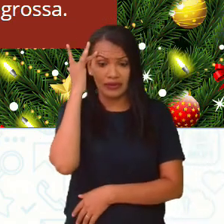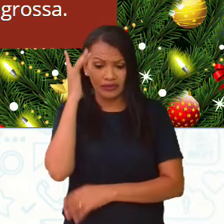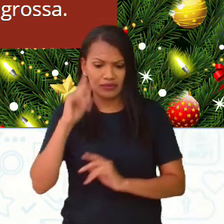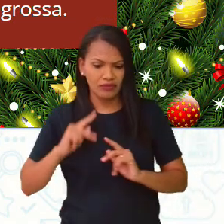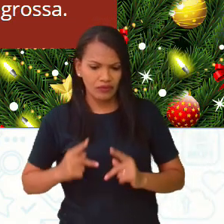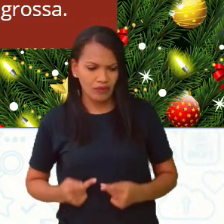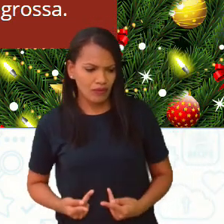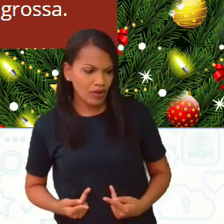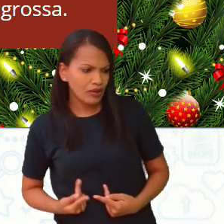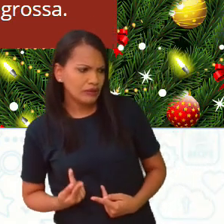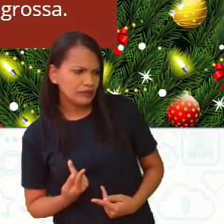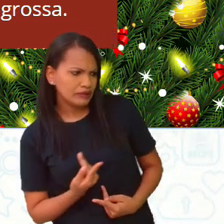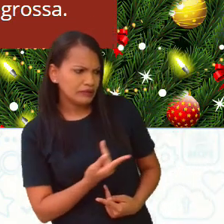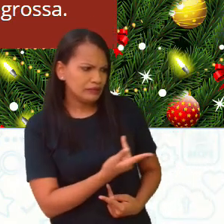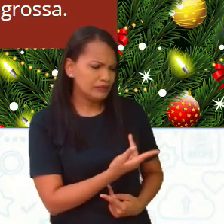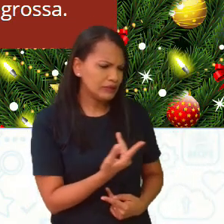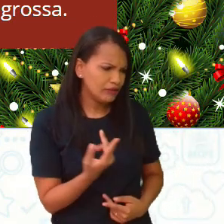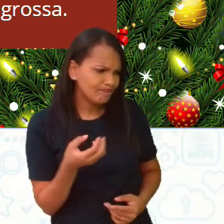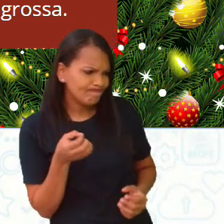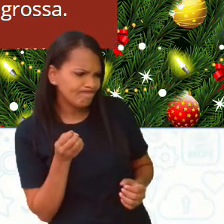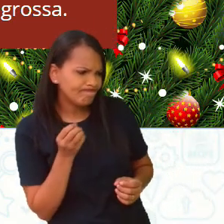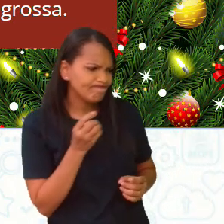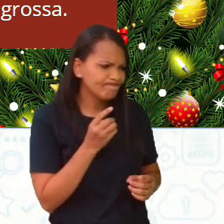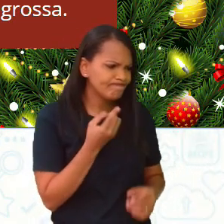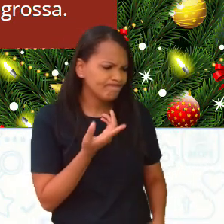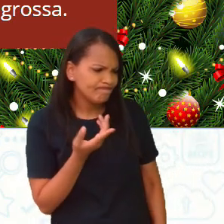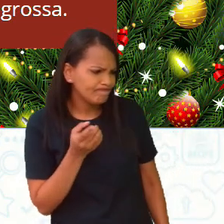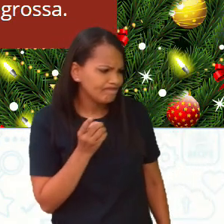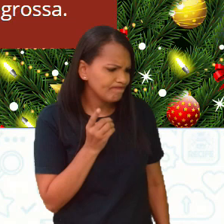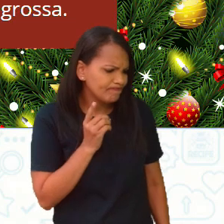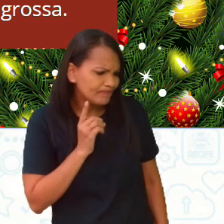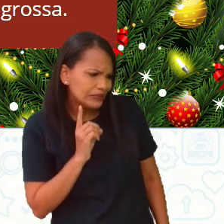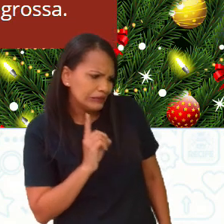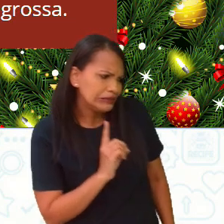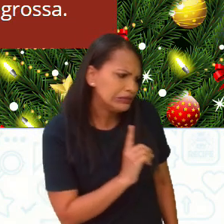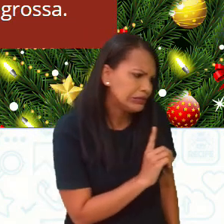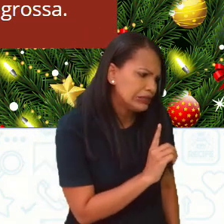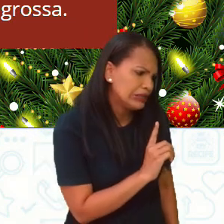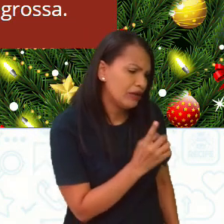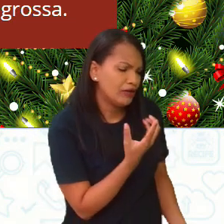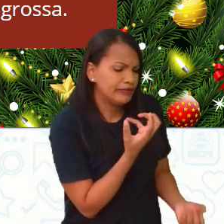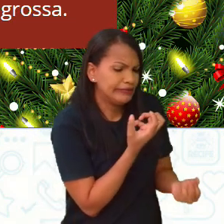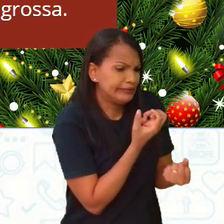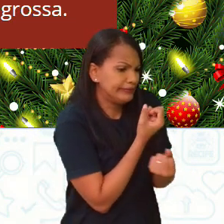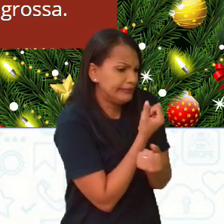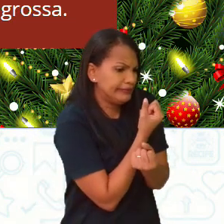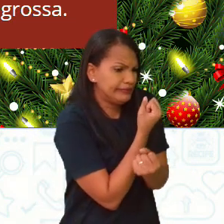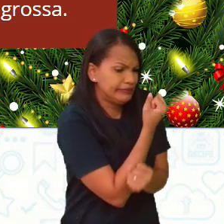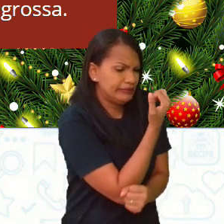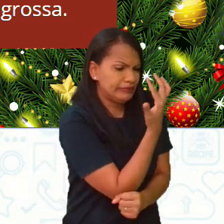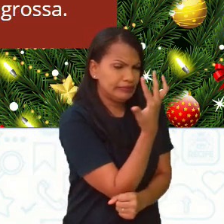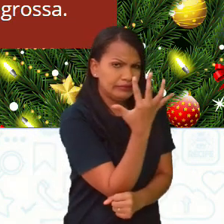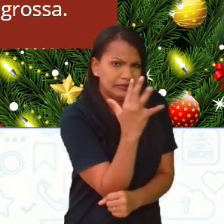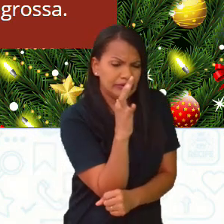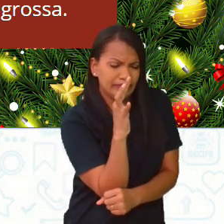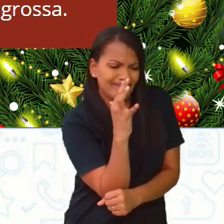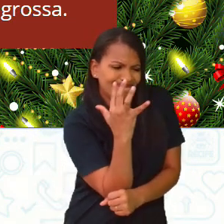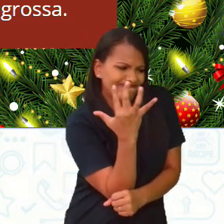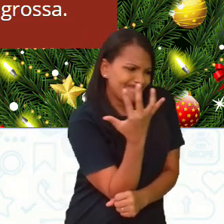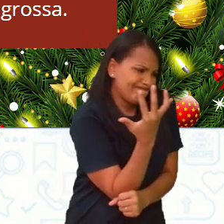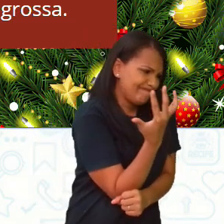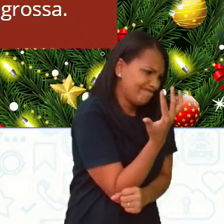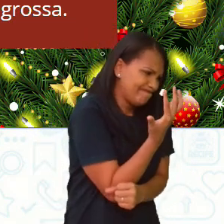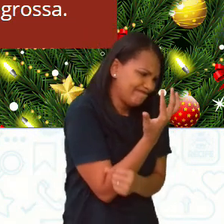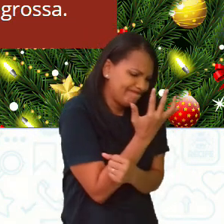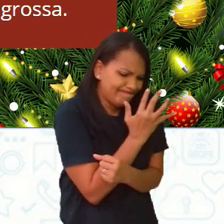se retorcia toda. Demonstrava ser imperfeita e ninguém a levava. Então, toda vez que alguém chegava perto para